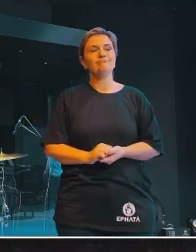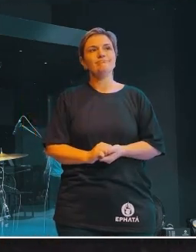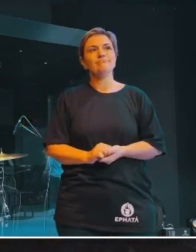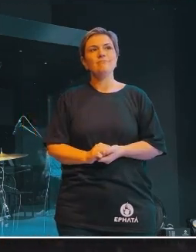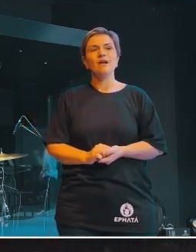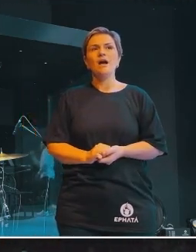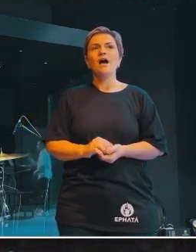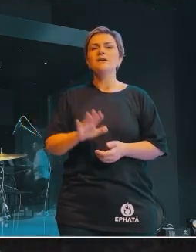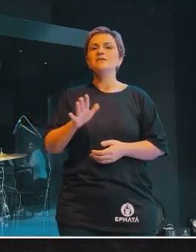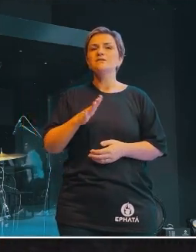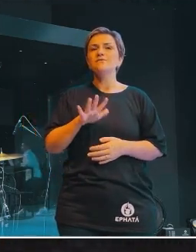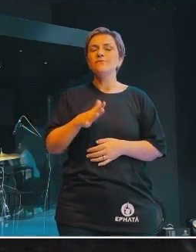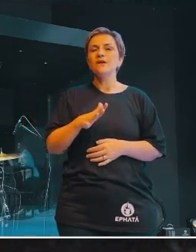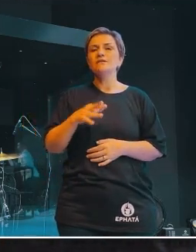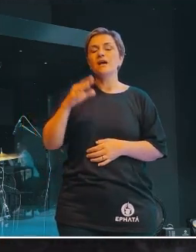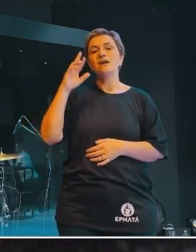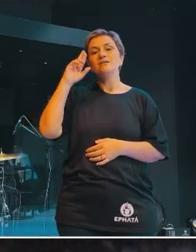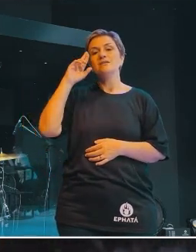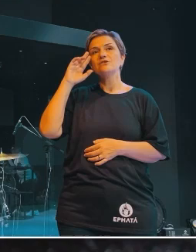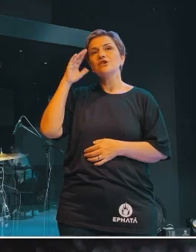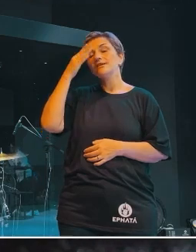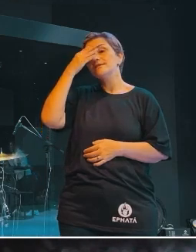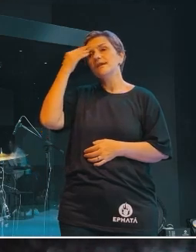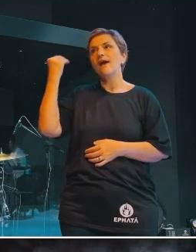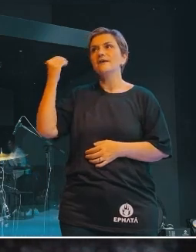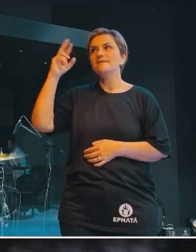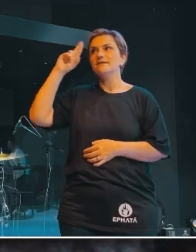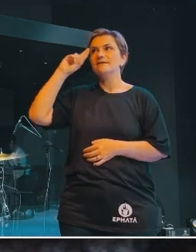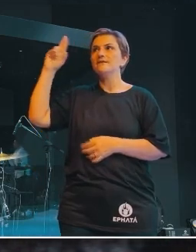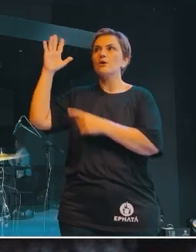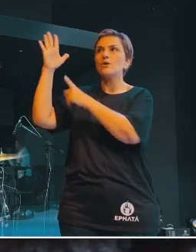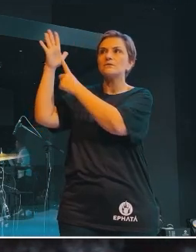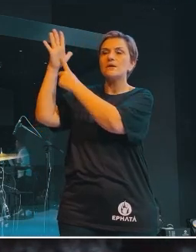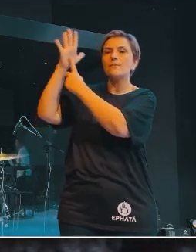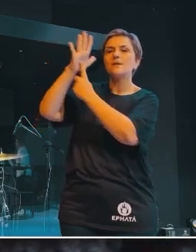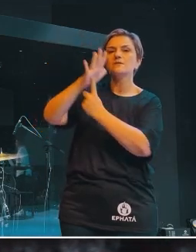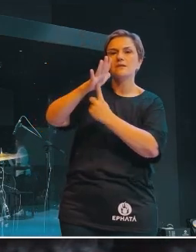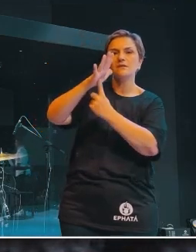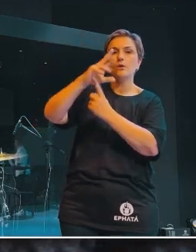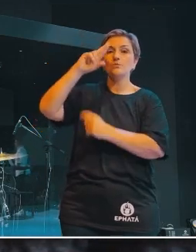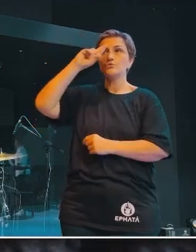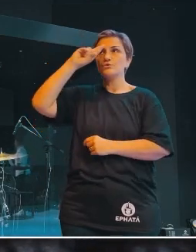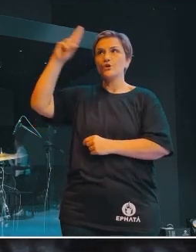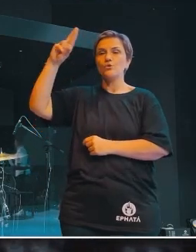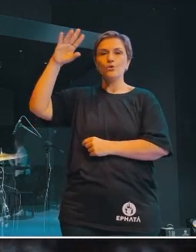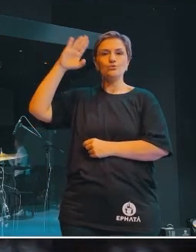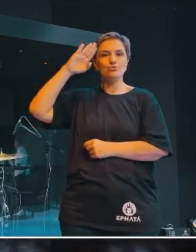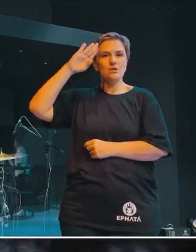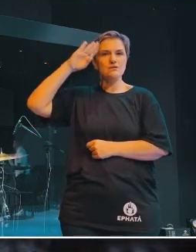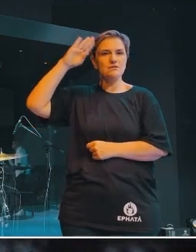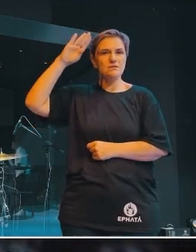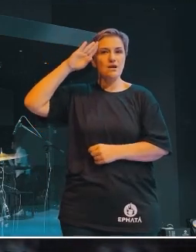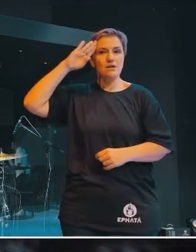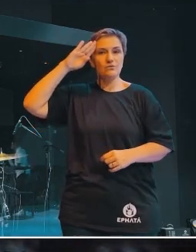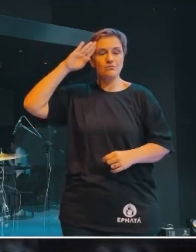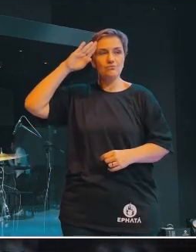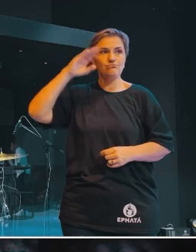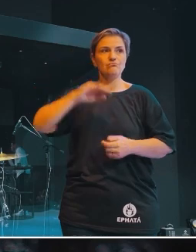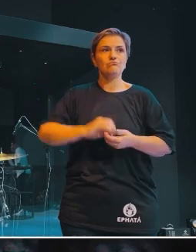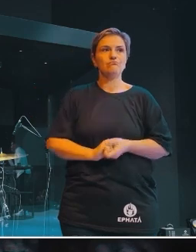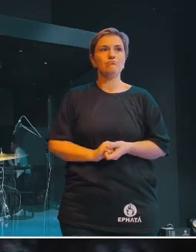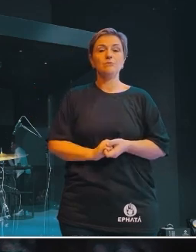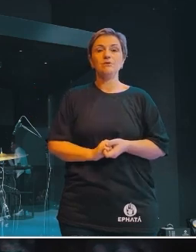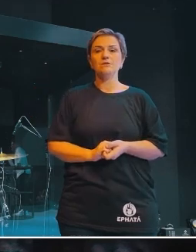e esquece que Deus, Ele se apresenta como Senhor dos exércitos. Se Ele se apresenta como Senhor dos exércitos,